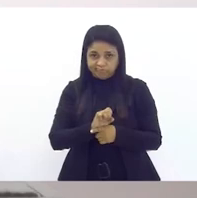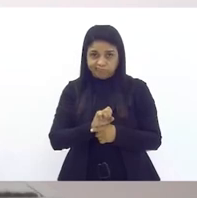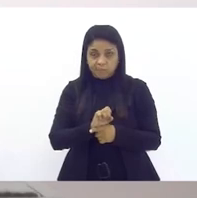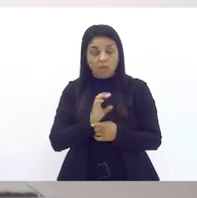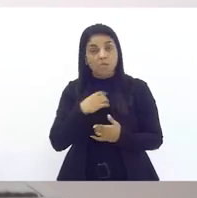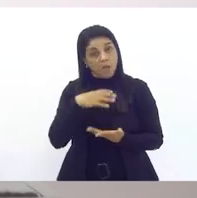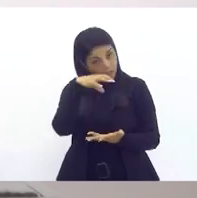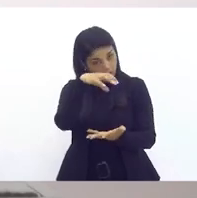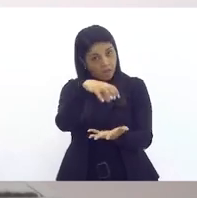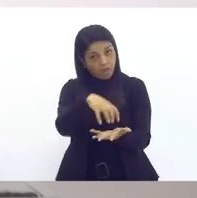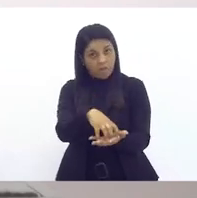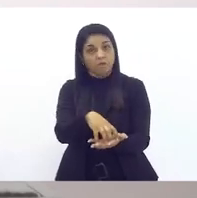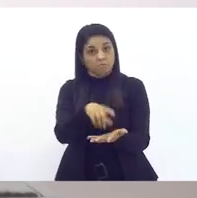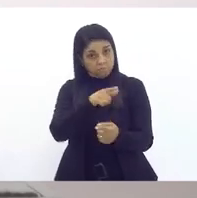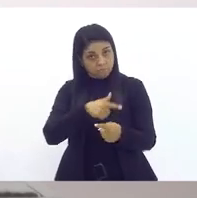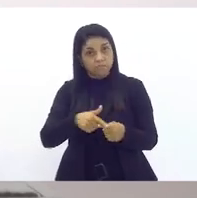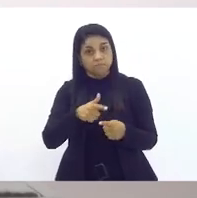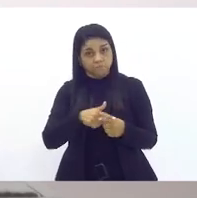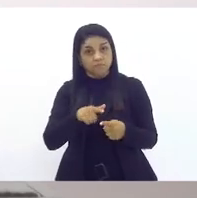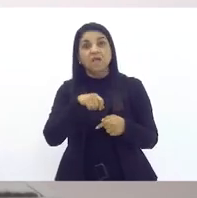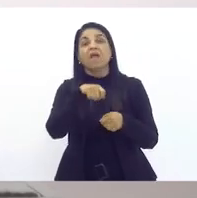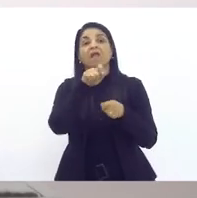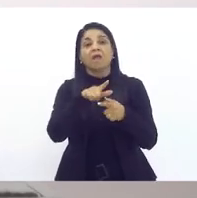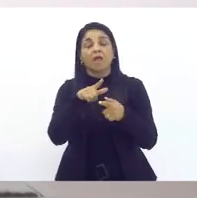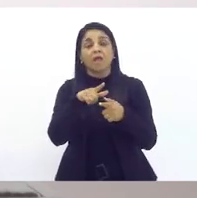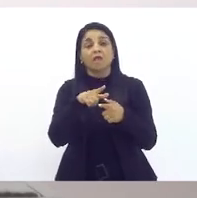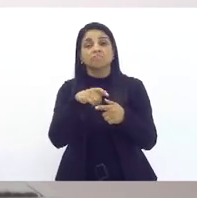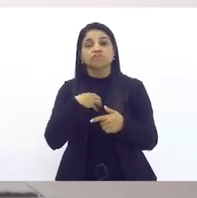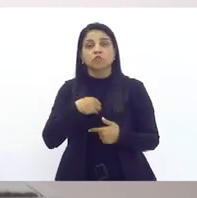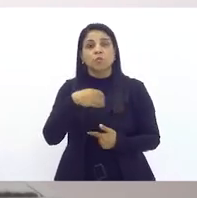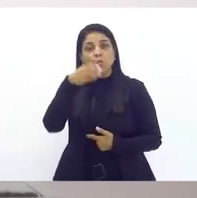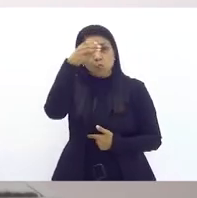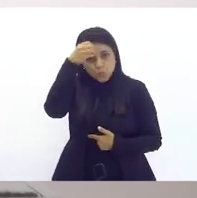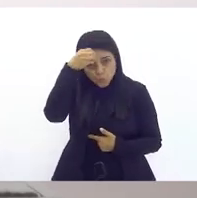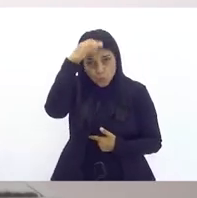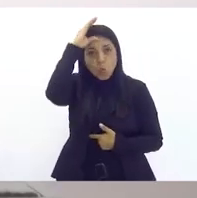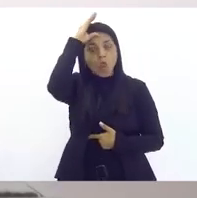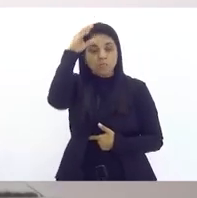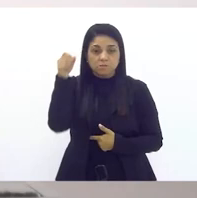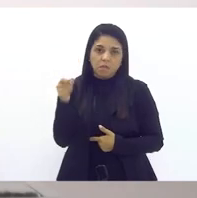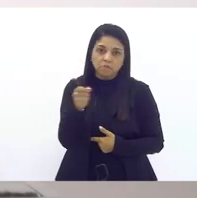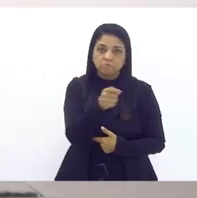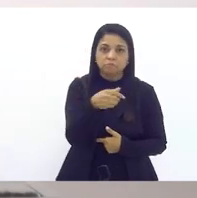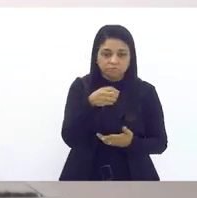central. Quem passa o legado do conhecimento para o outro?